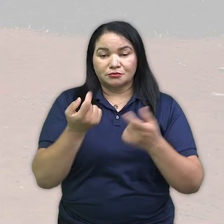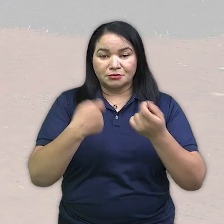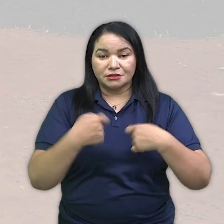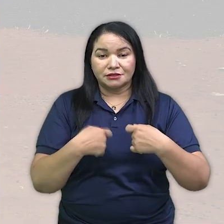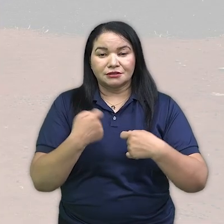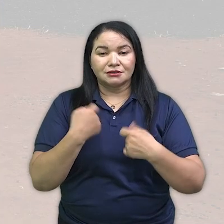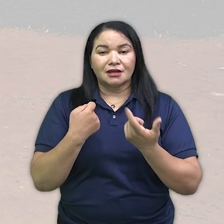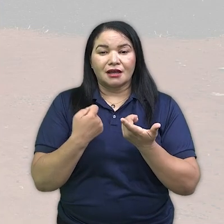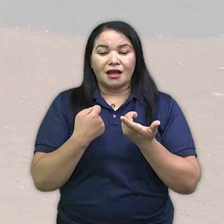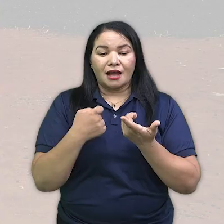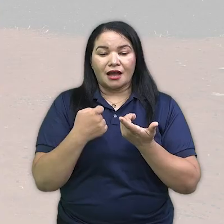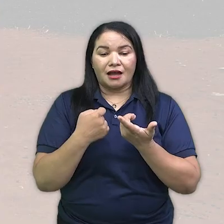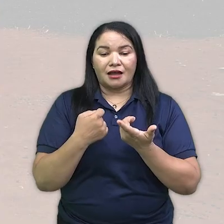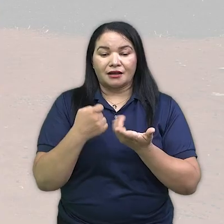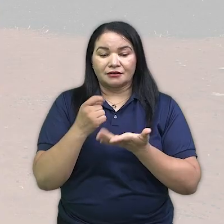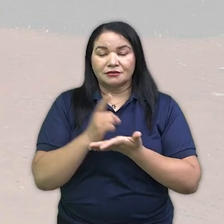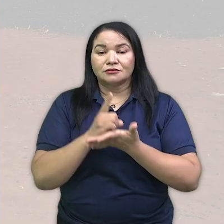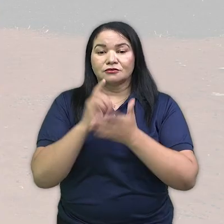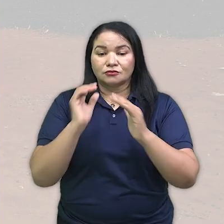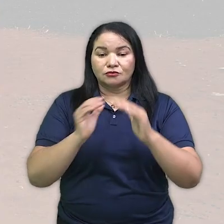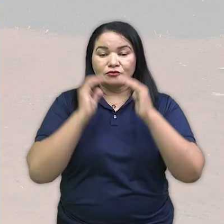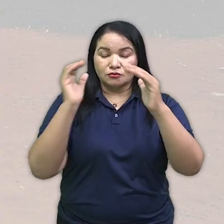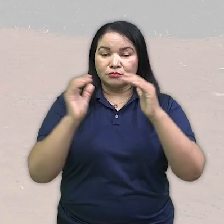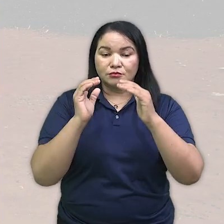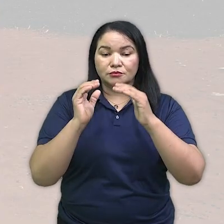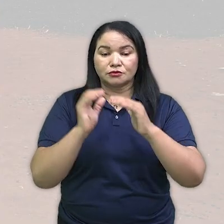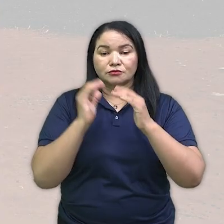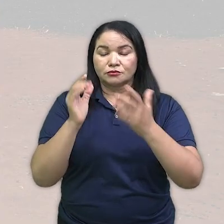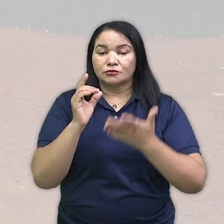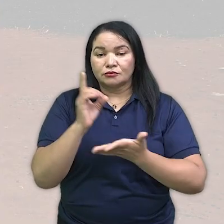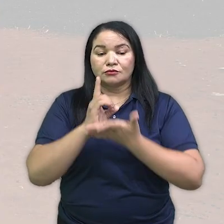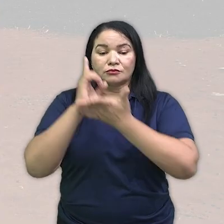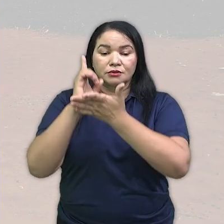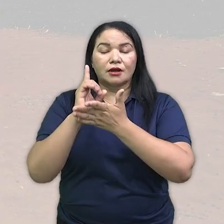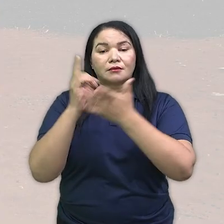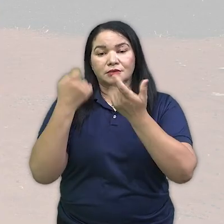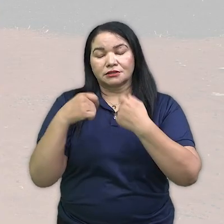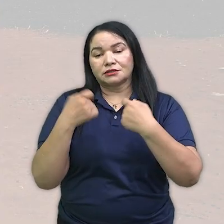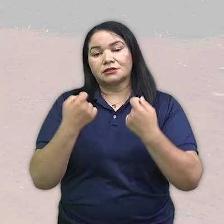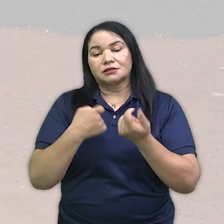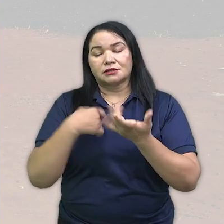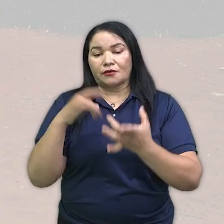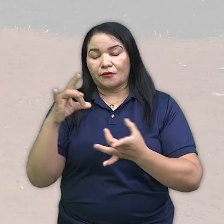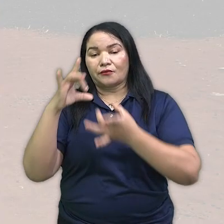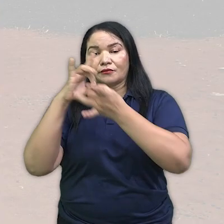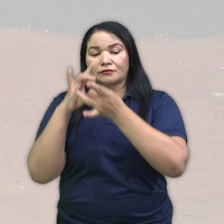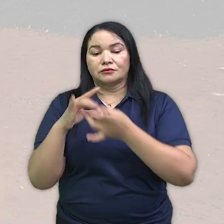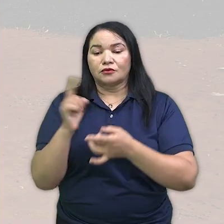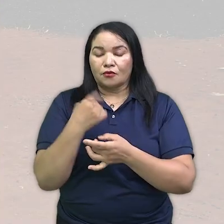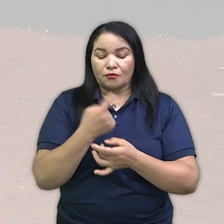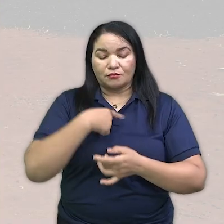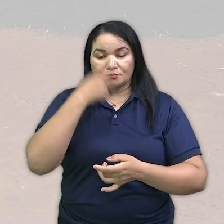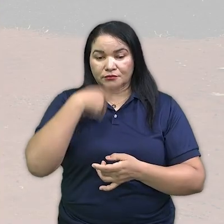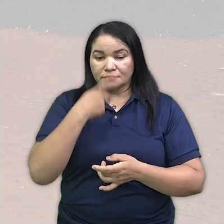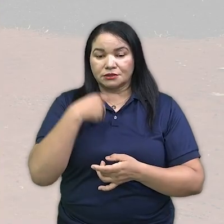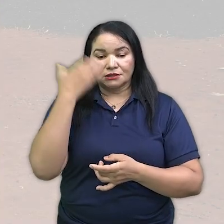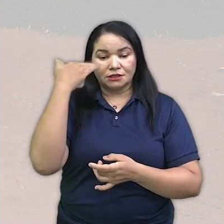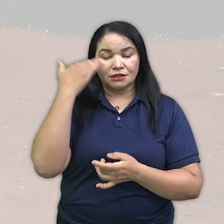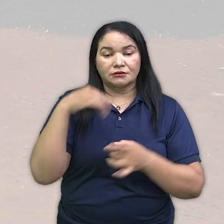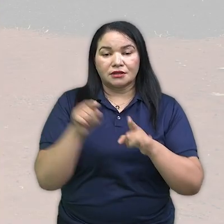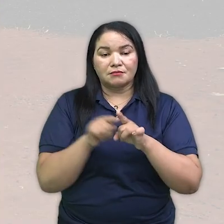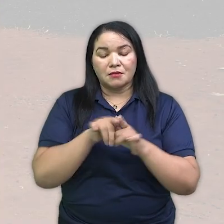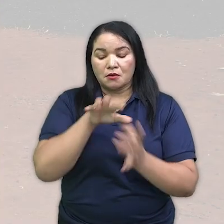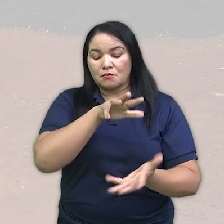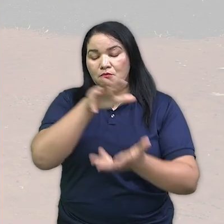quê? Conectados ali com o que acontece fora de nós, né? Então, eu me autocompreendo, mas